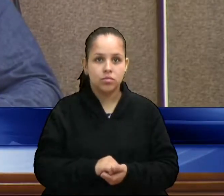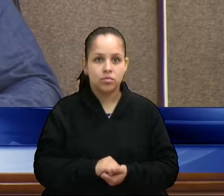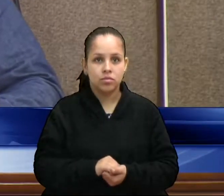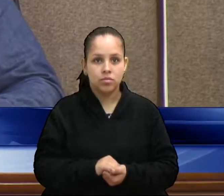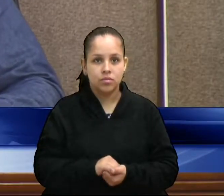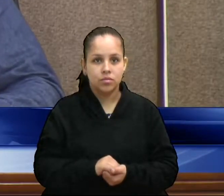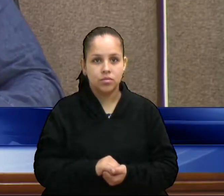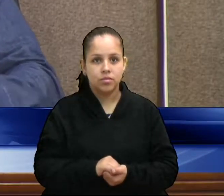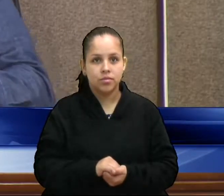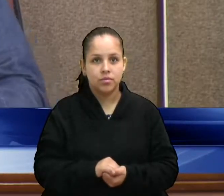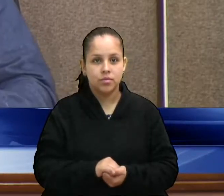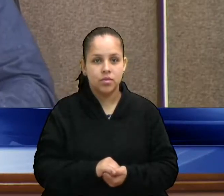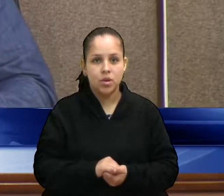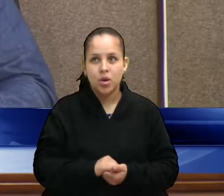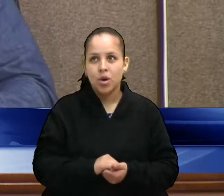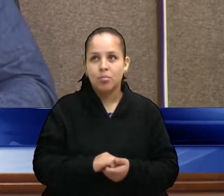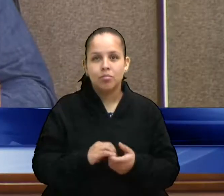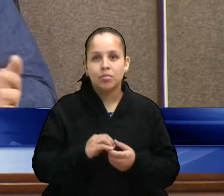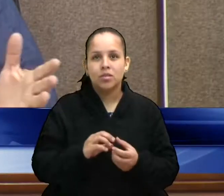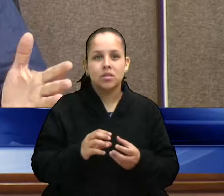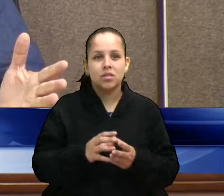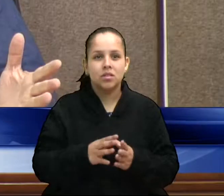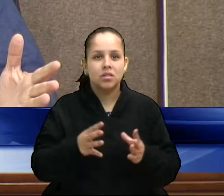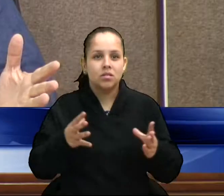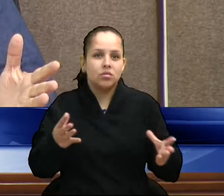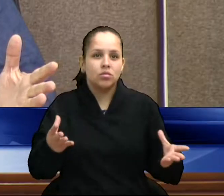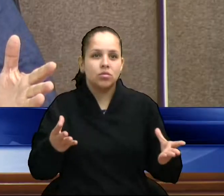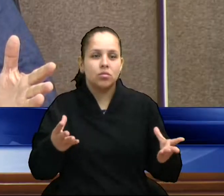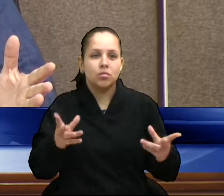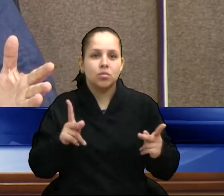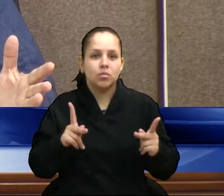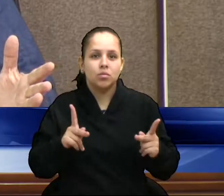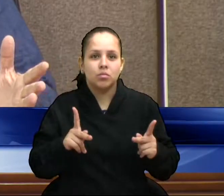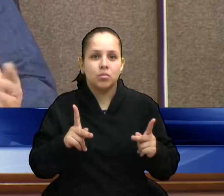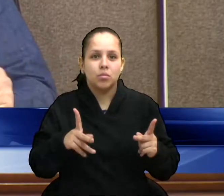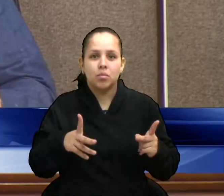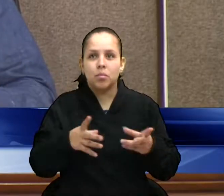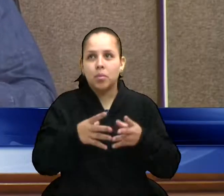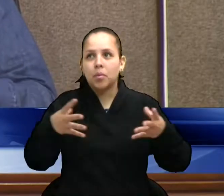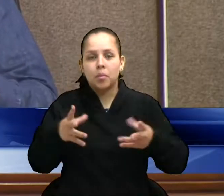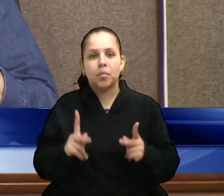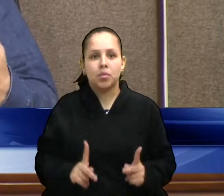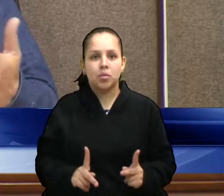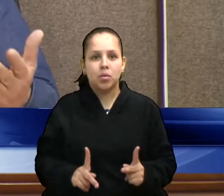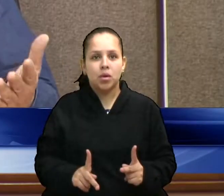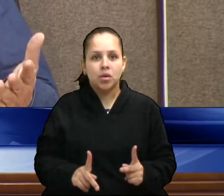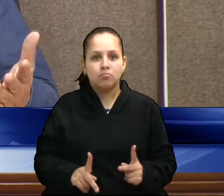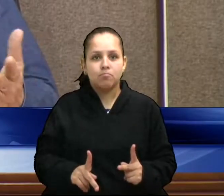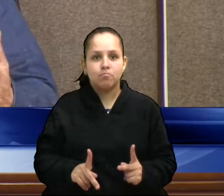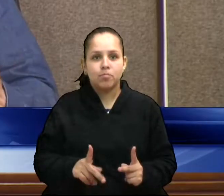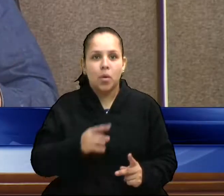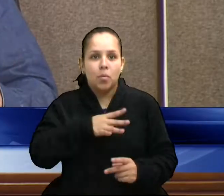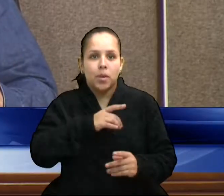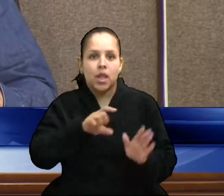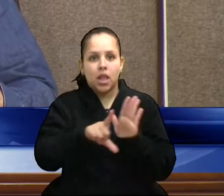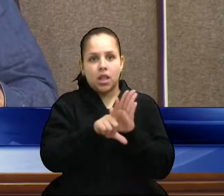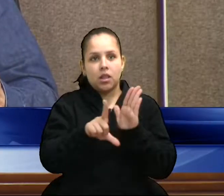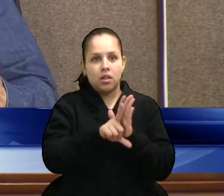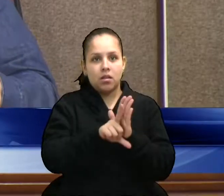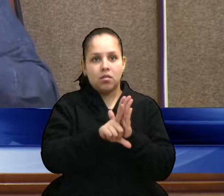uma grande parte, assim, ao arrepio da lei, mas por uma decisão que foi